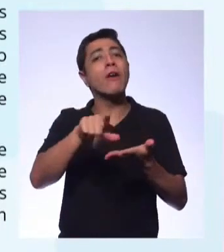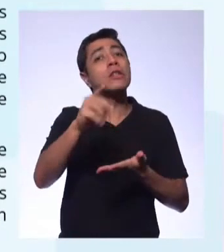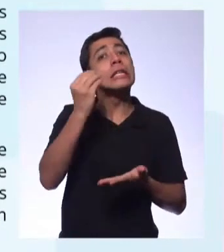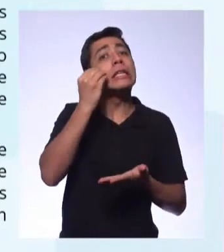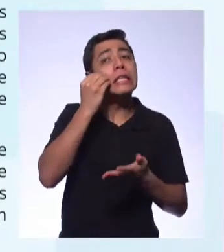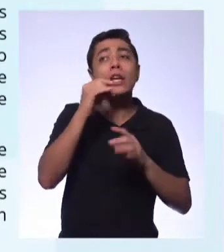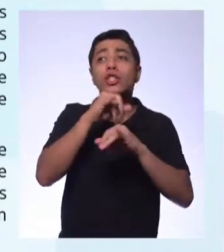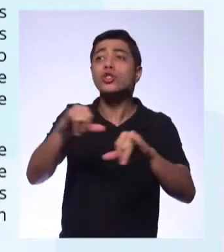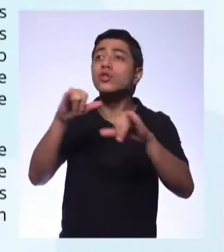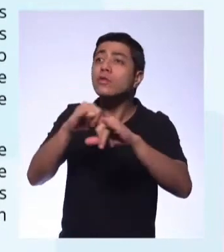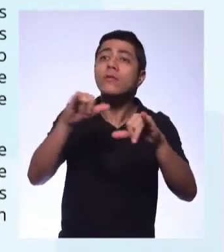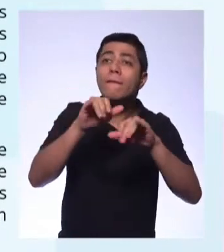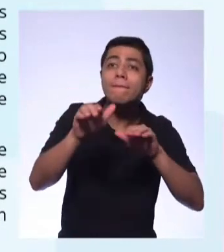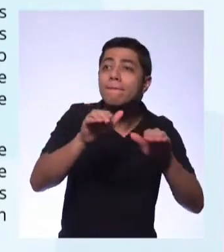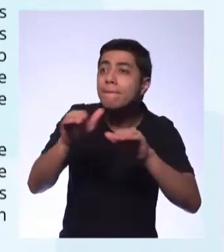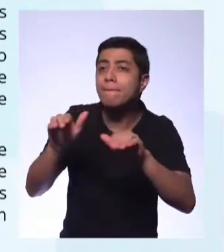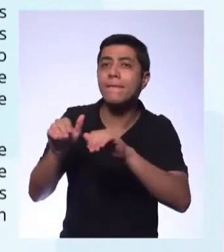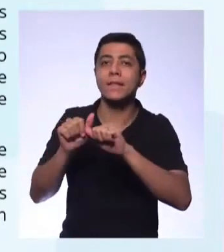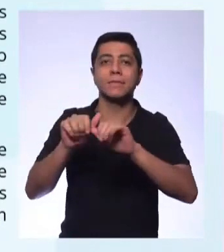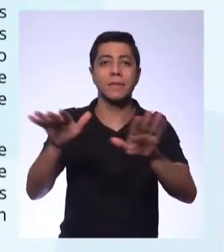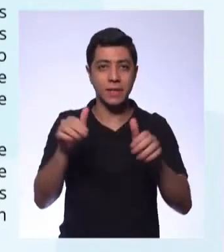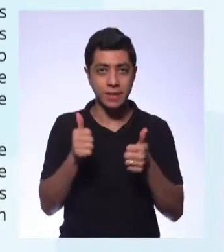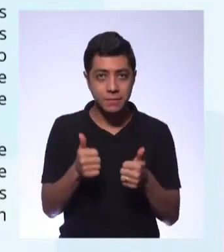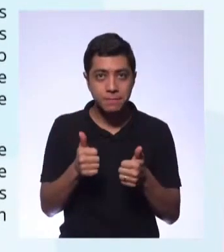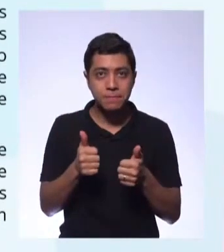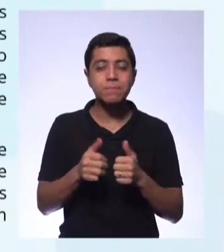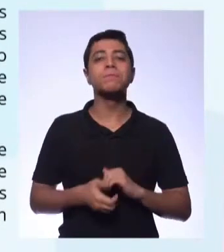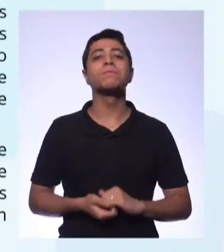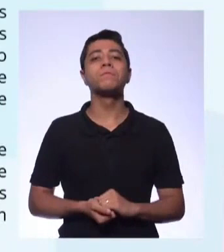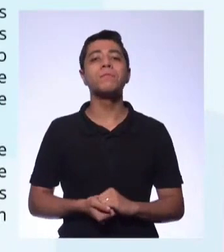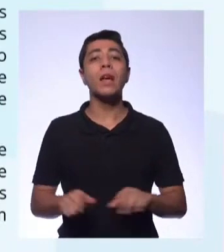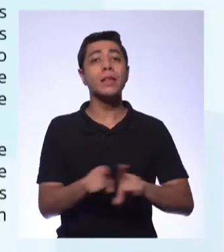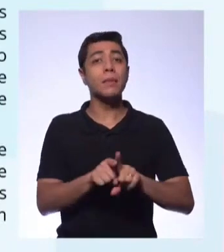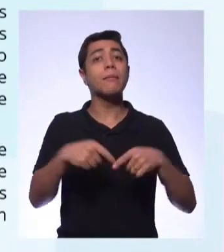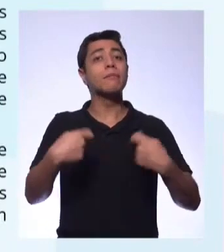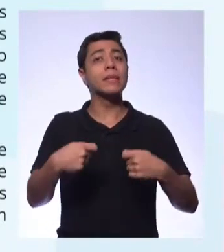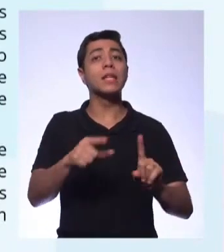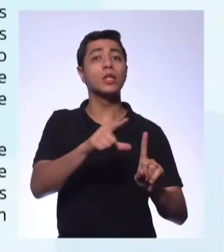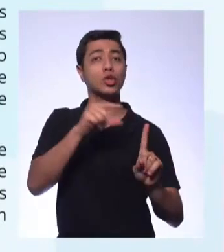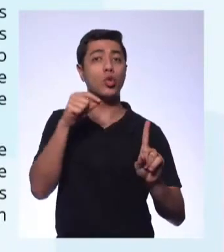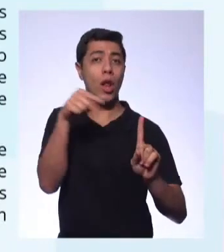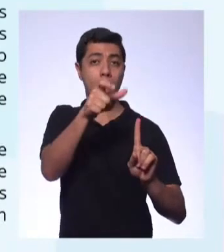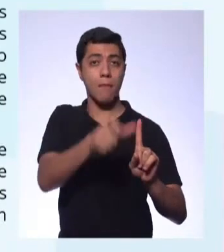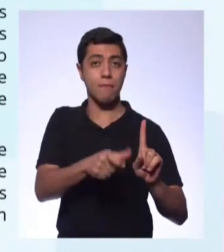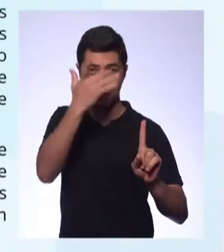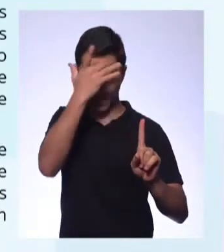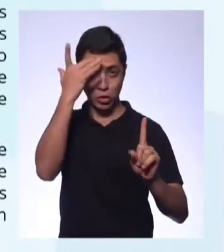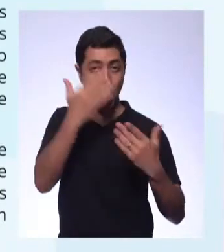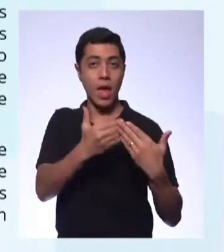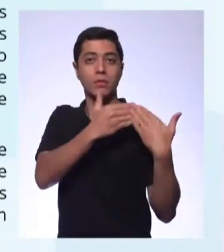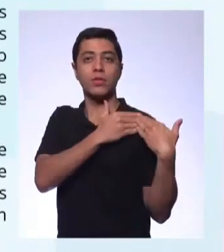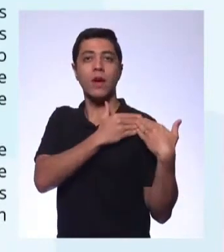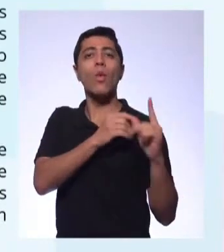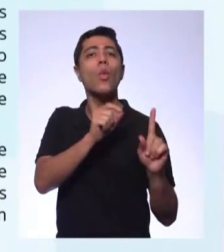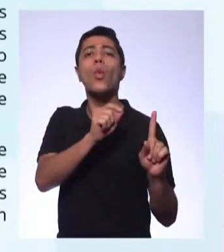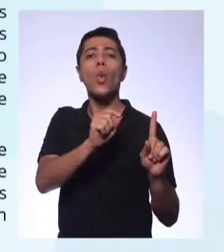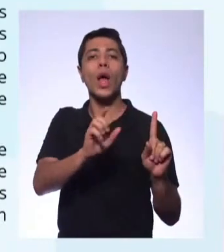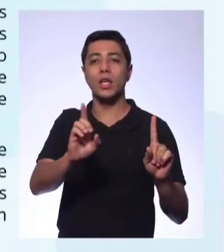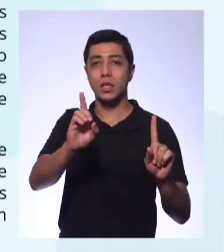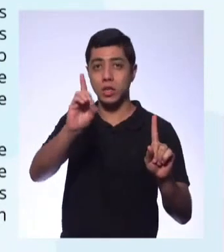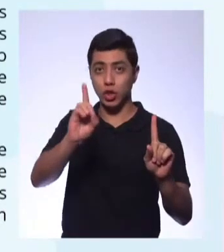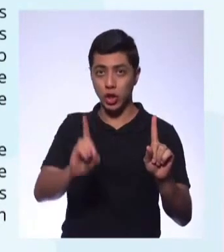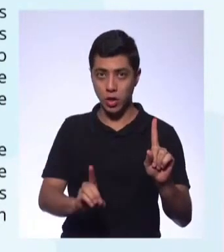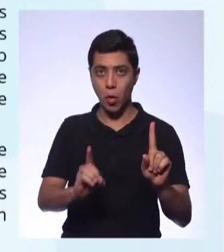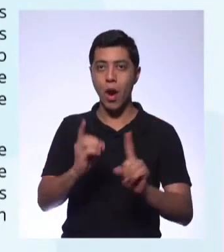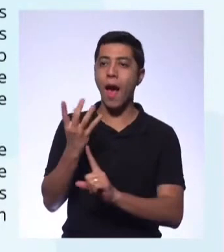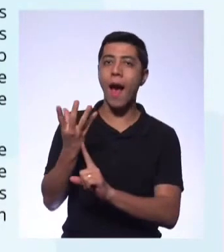deverão elencar um colega, né, de repente até um professor pode ajudar vocês nessa parte, tá? A responsabilidade dele e dos auxiliares